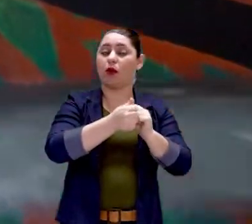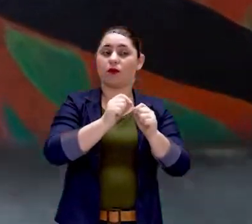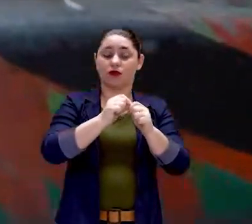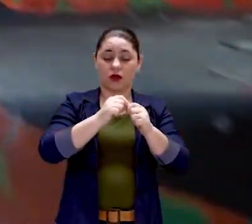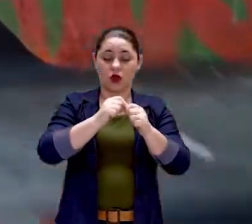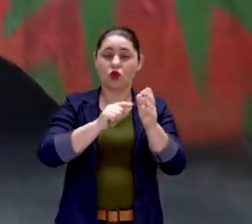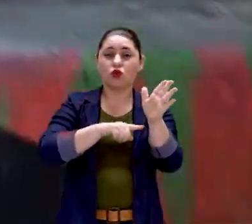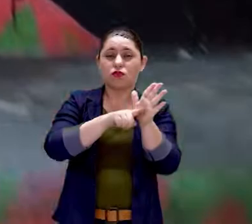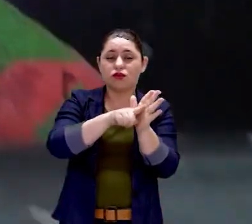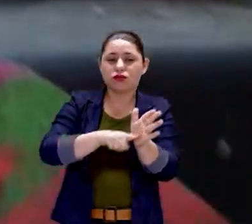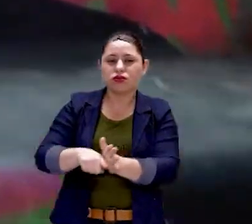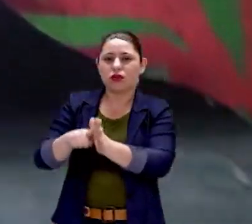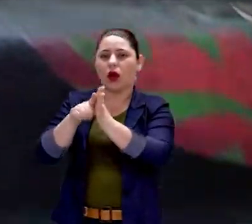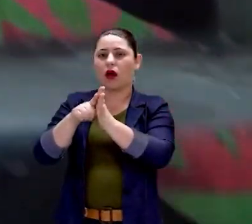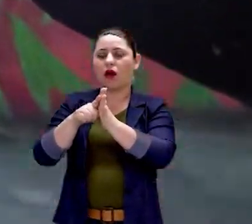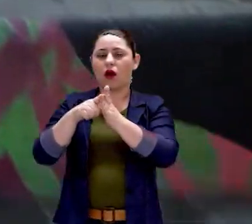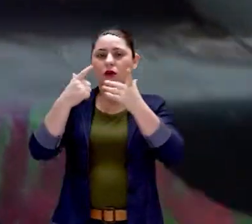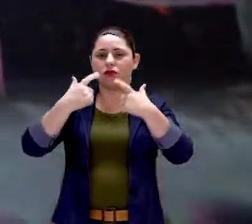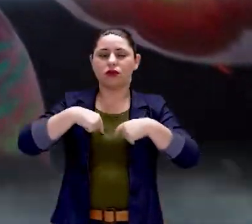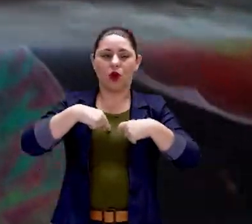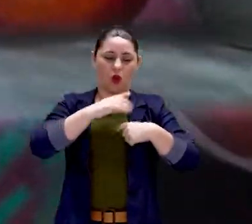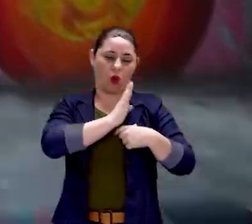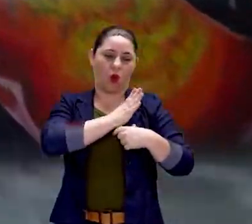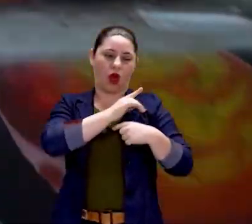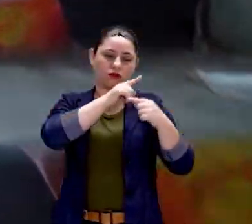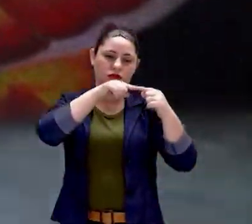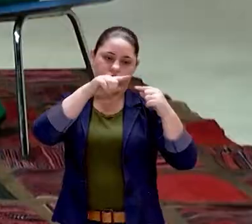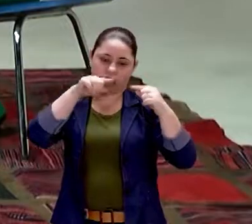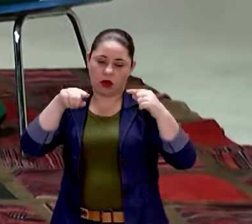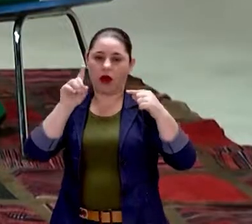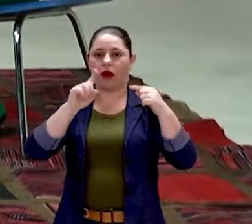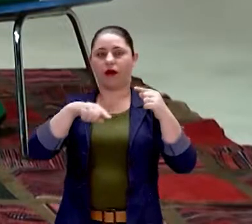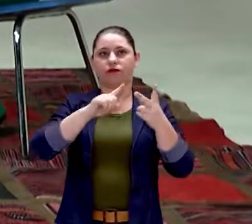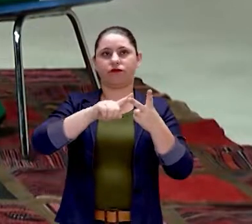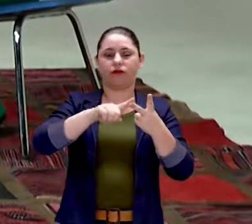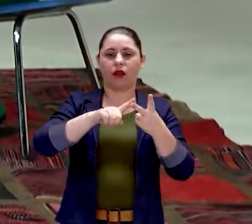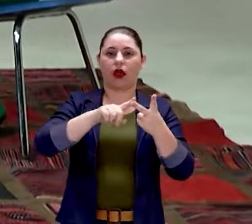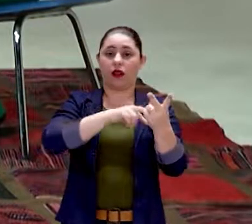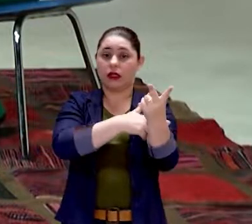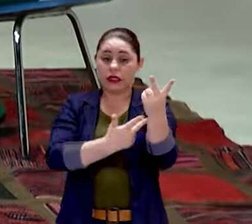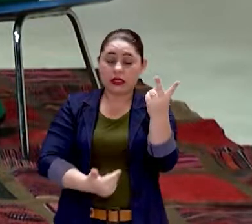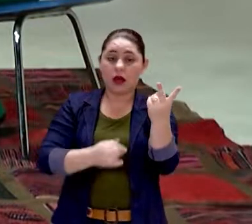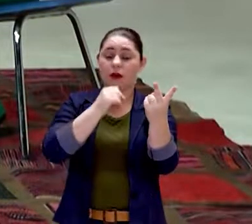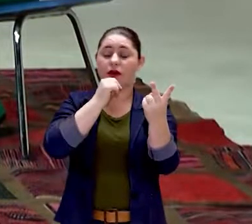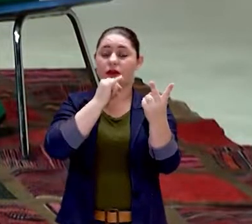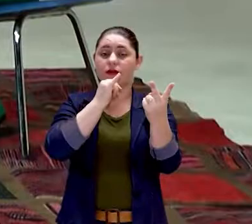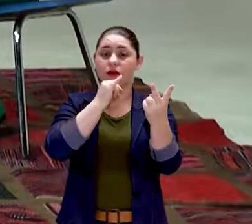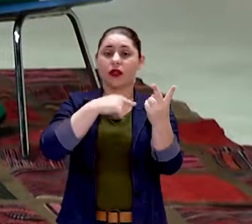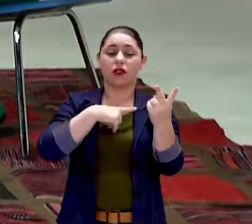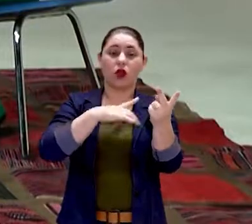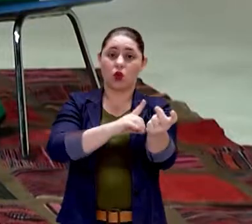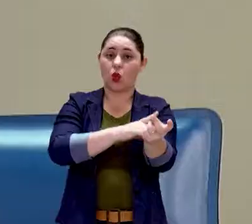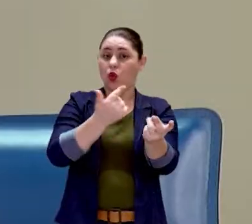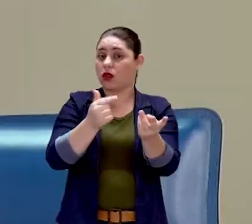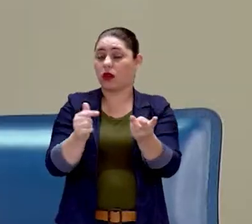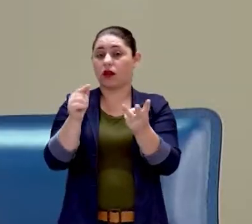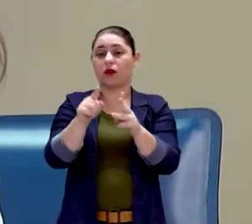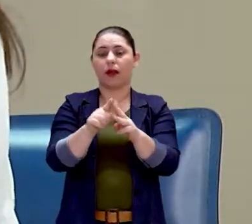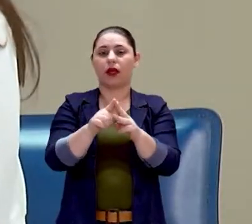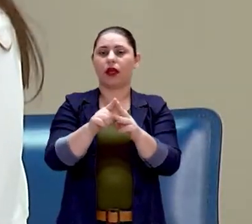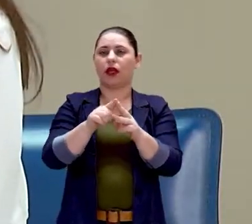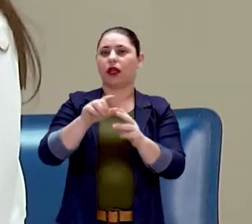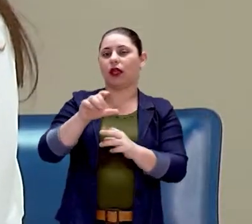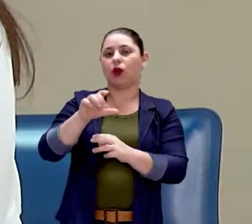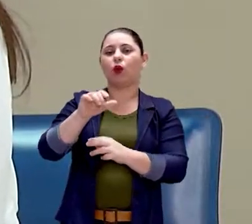aquele check-up, aqueles exames gerais, eletrocardiograma, um hemograma, glicemia em jejum, O que antes a gente fazia com o